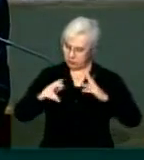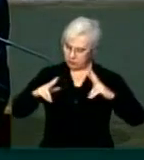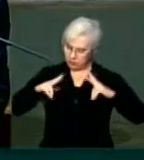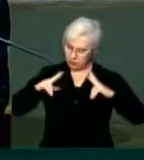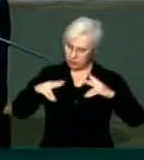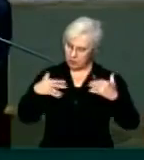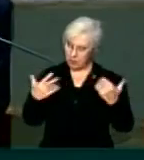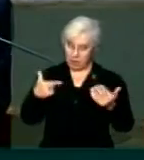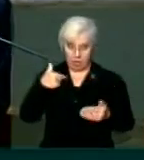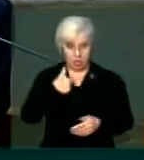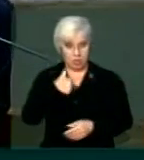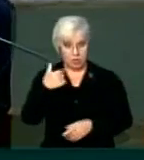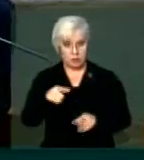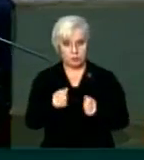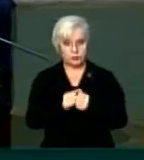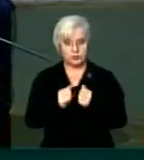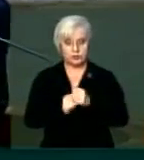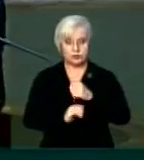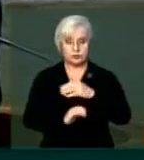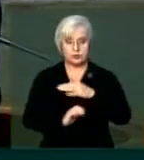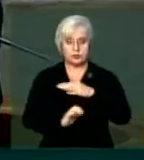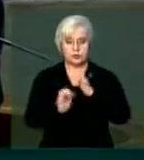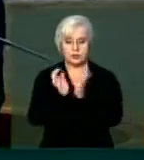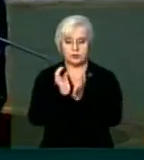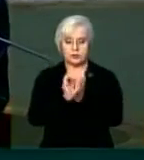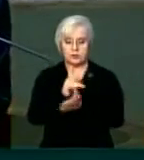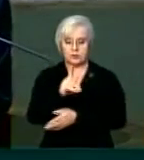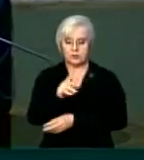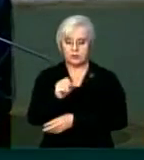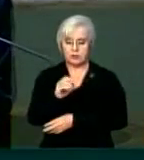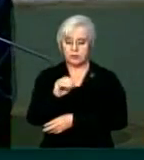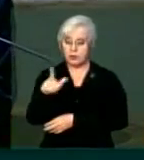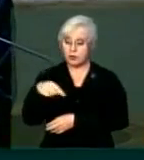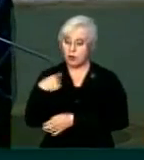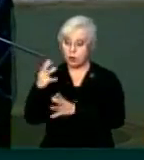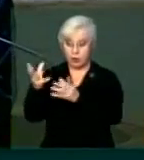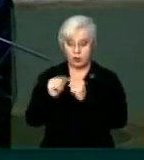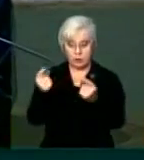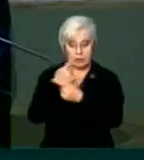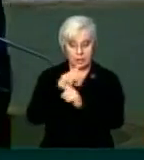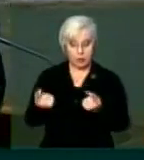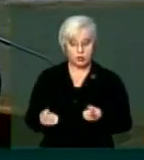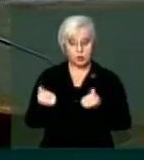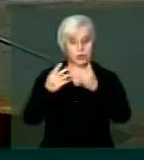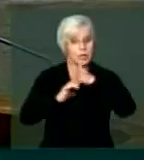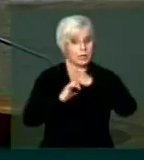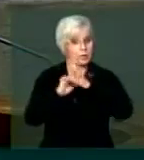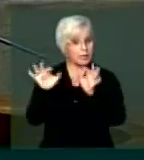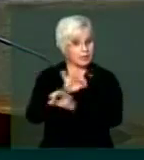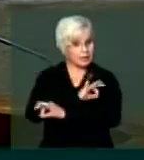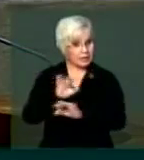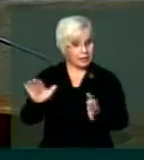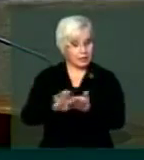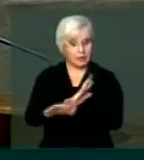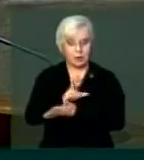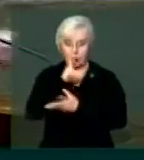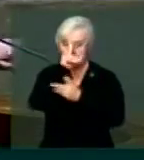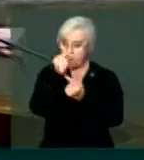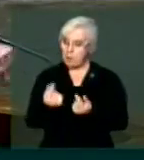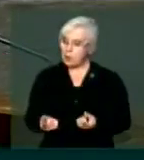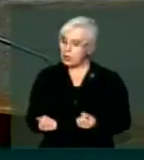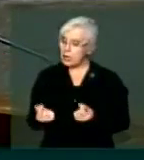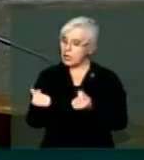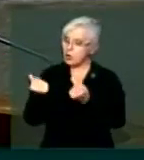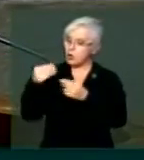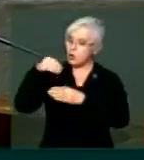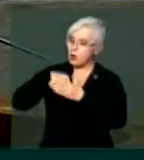deputados do PSOL não receberam dinheiro de empresas. Ou seja, não tem poder econômico